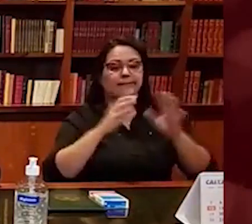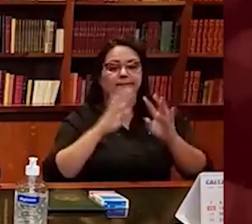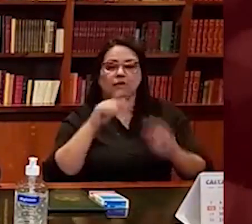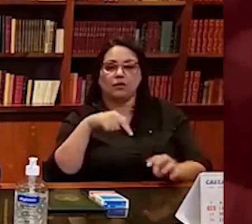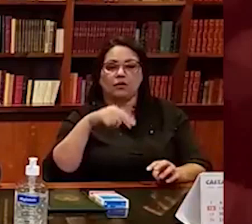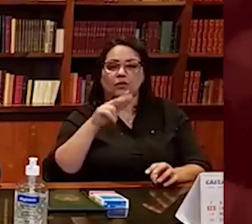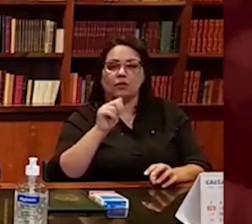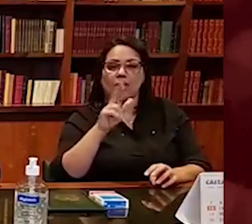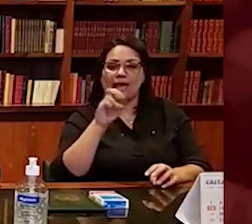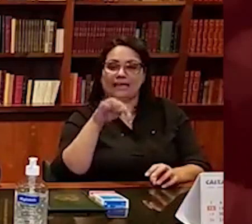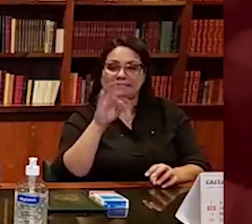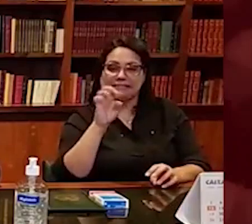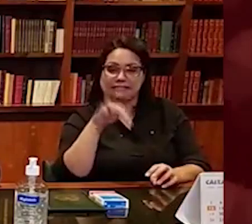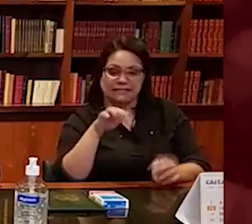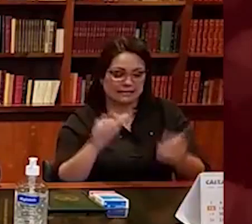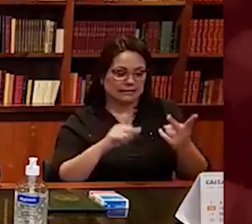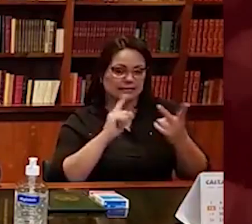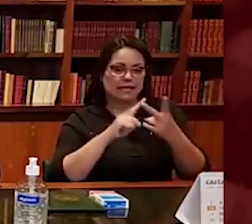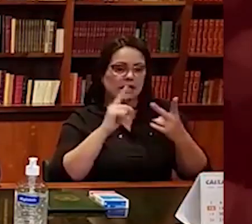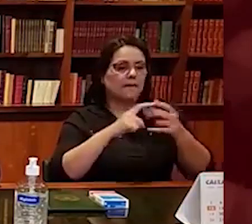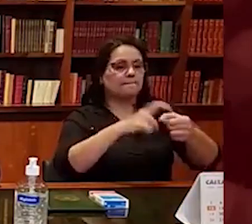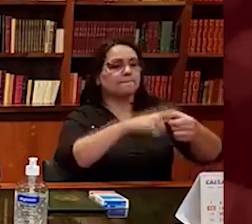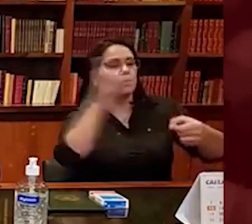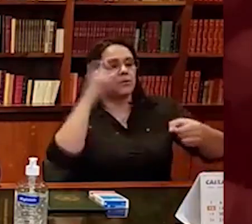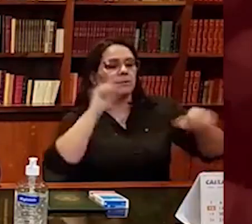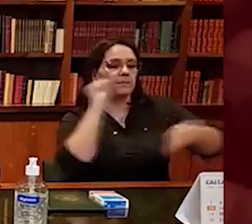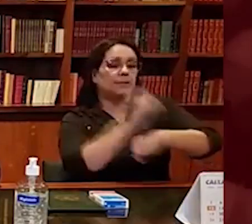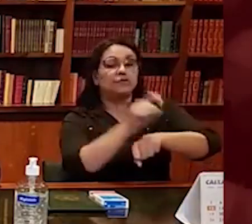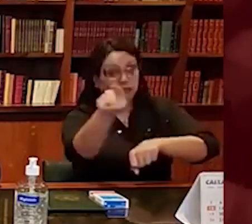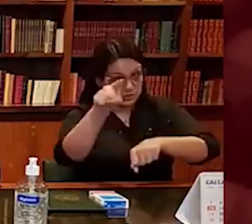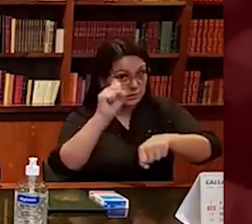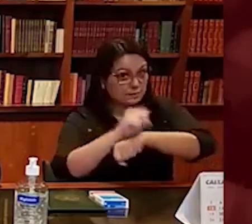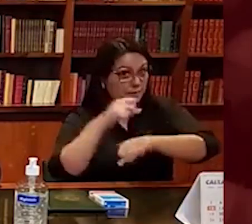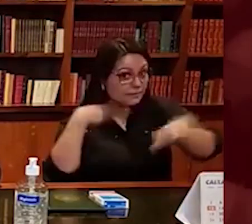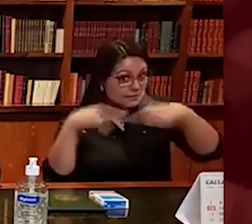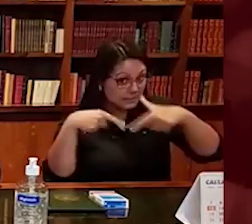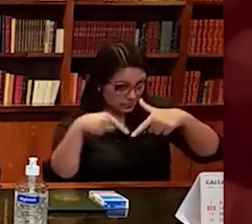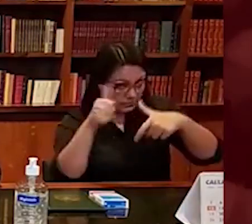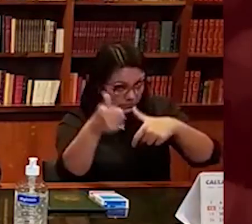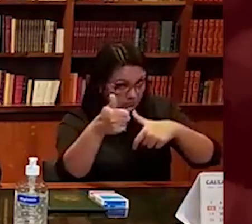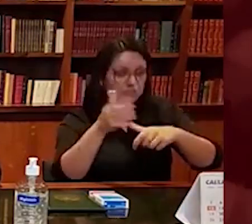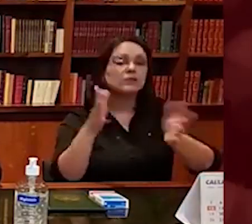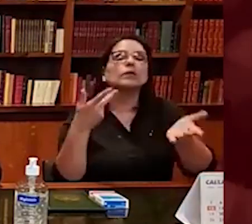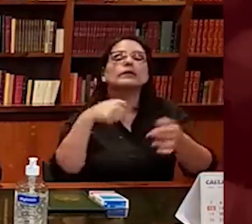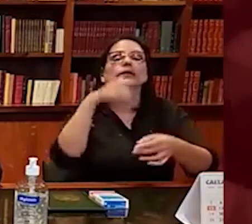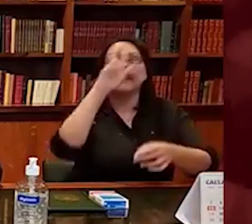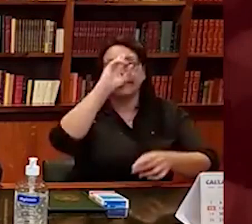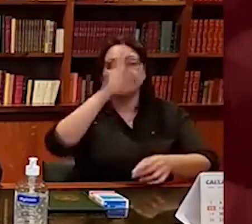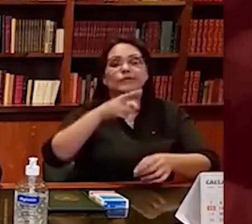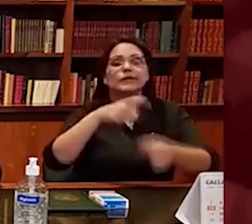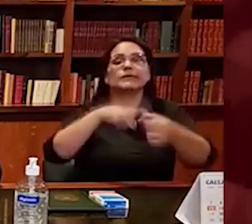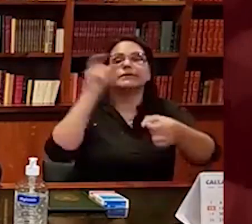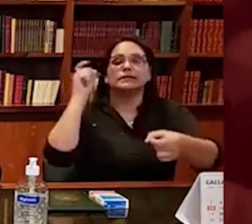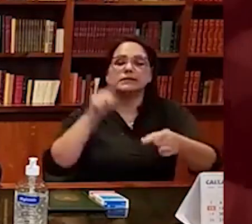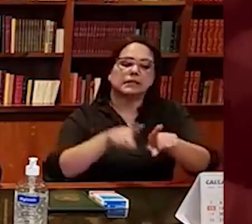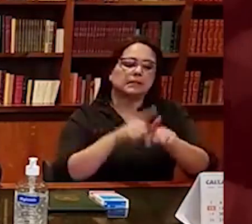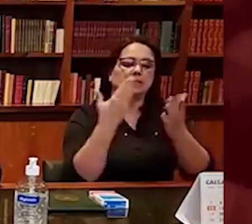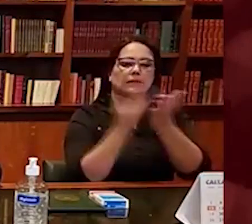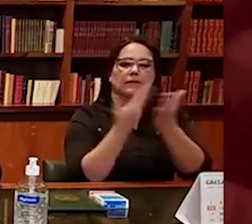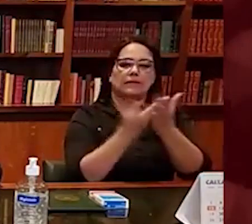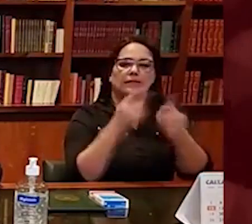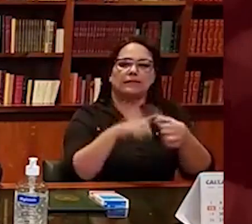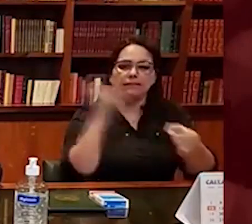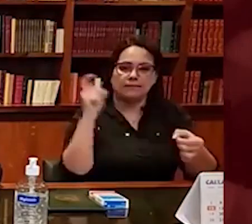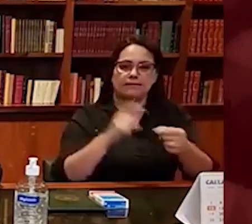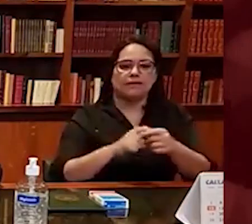quarentena, suspensão de atividades, você que está sem trabalhar, né? Bem como aulas,